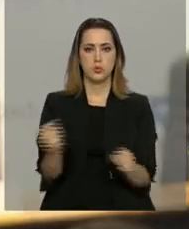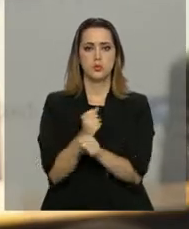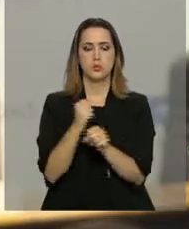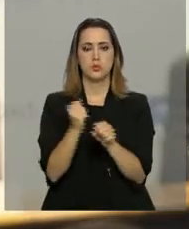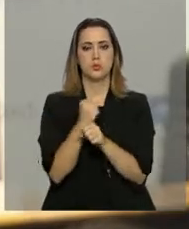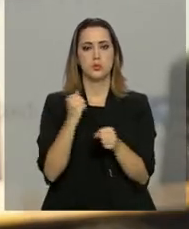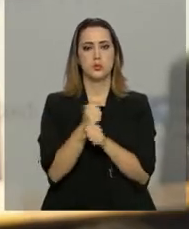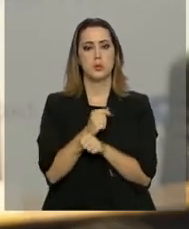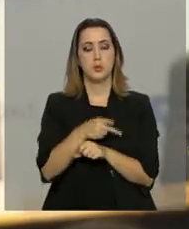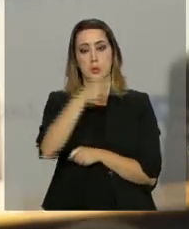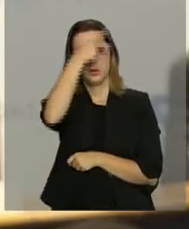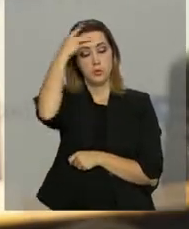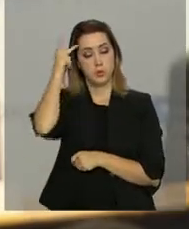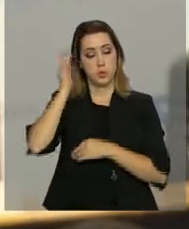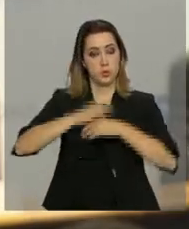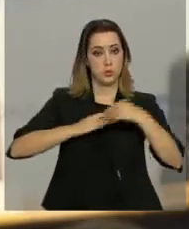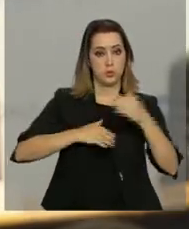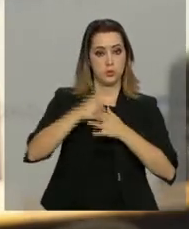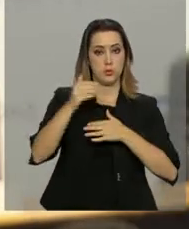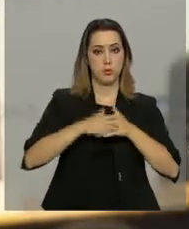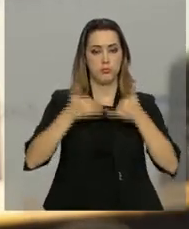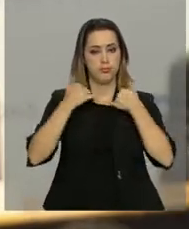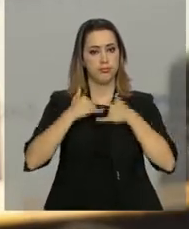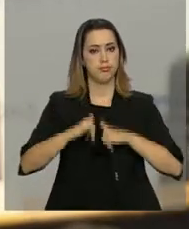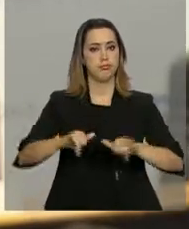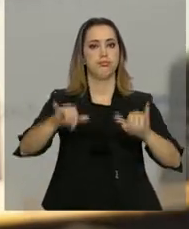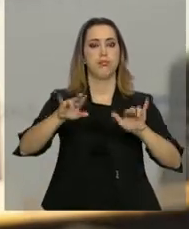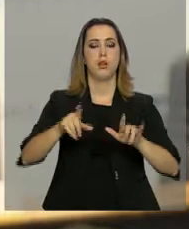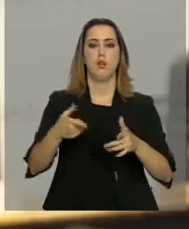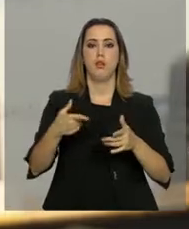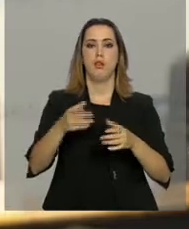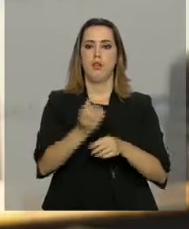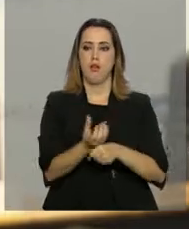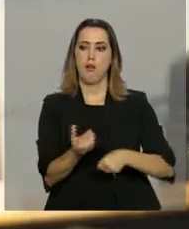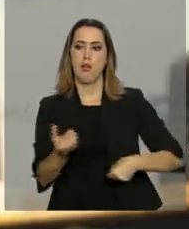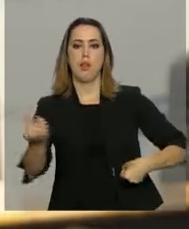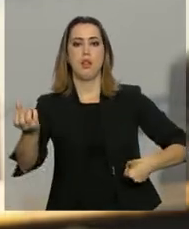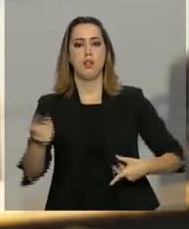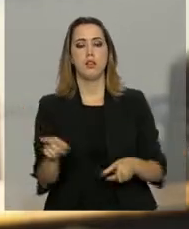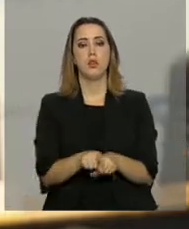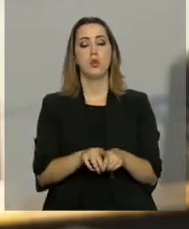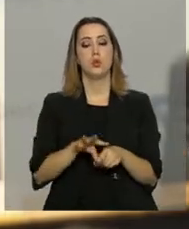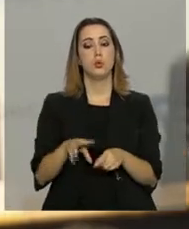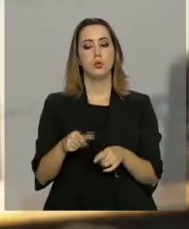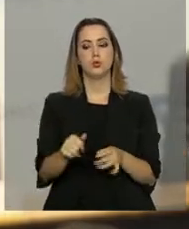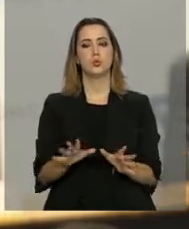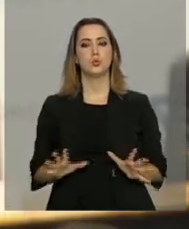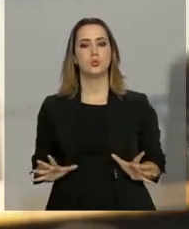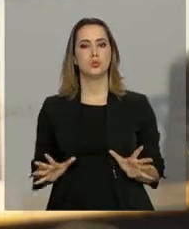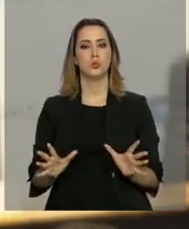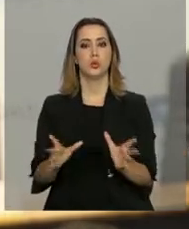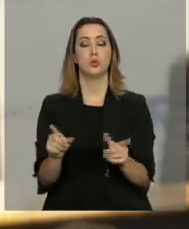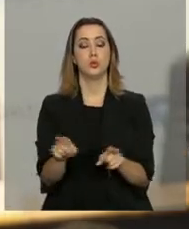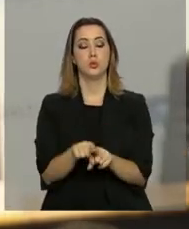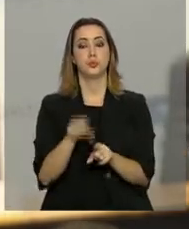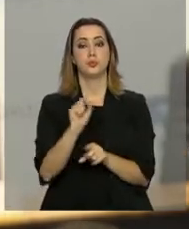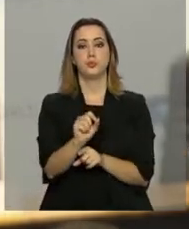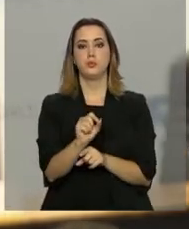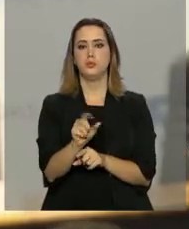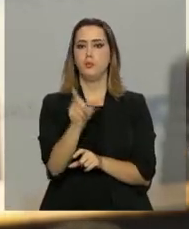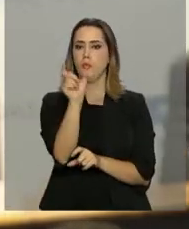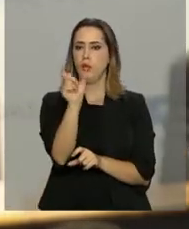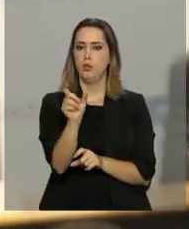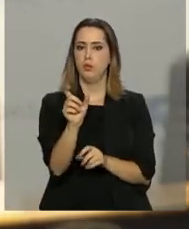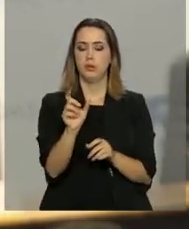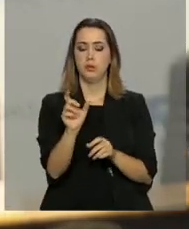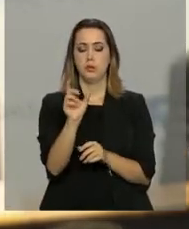eletricistas casos de material elétrico encanadores e toda toda essa cadeia é beneficiada é a partir do momento que o pequeno